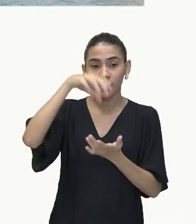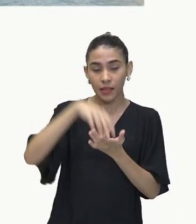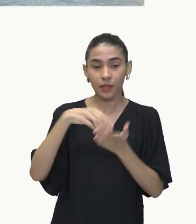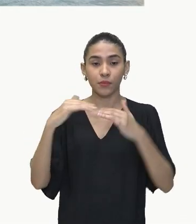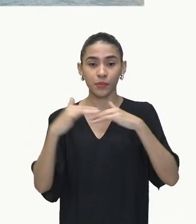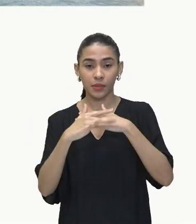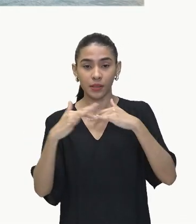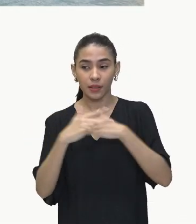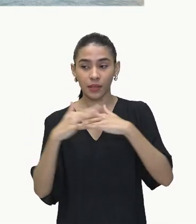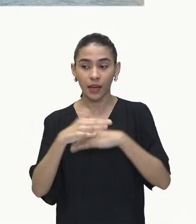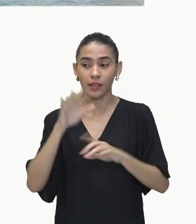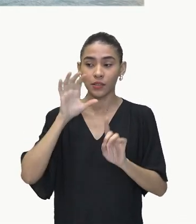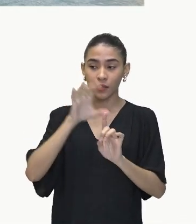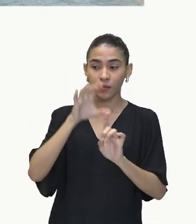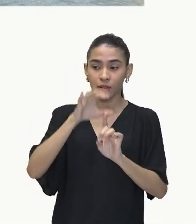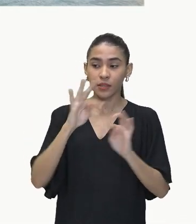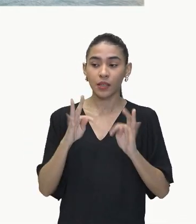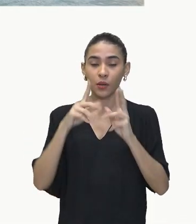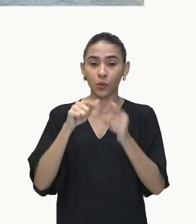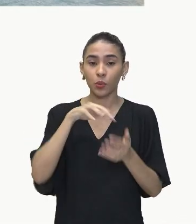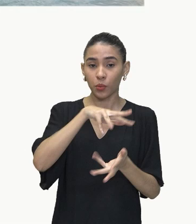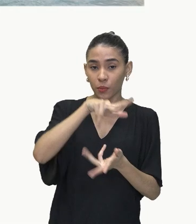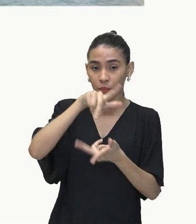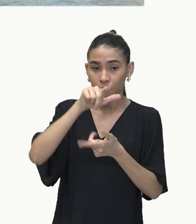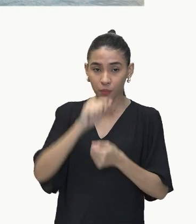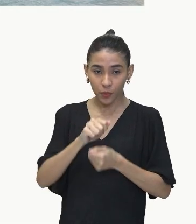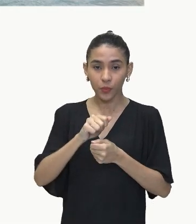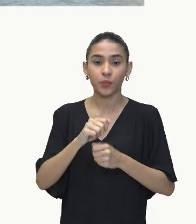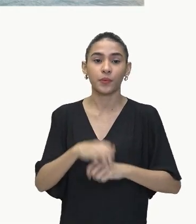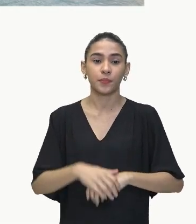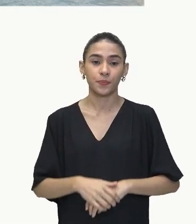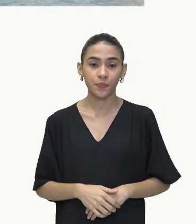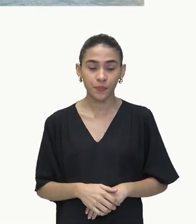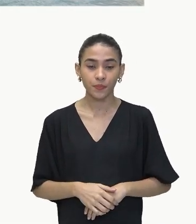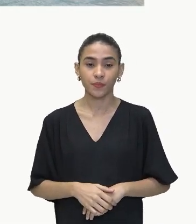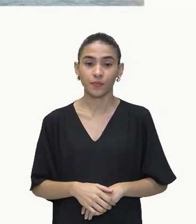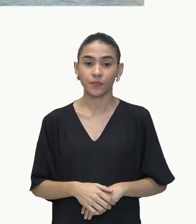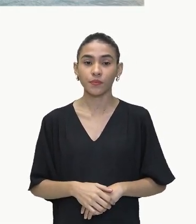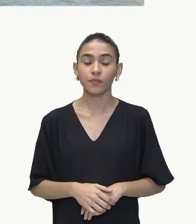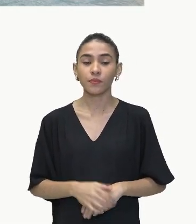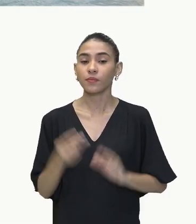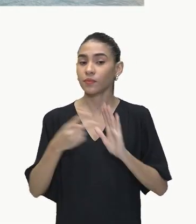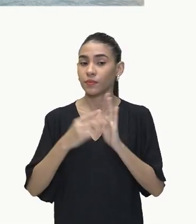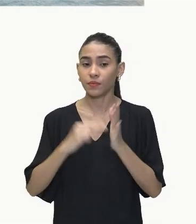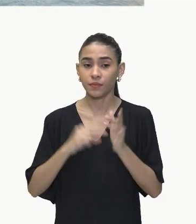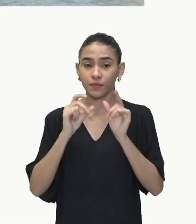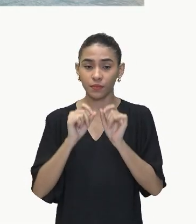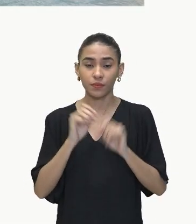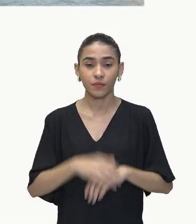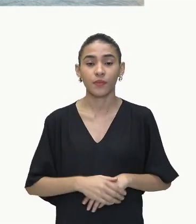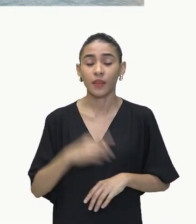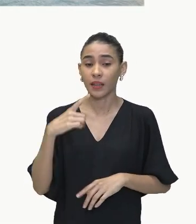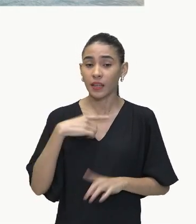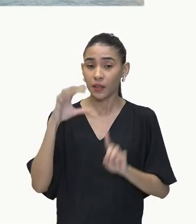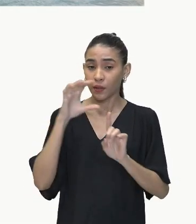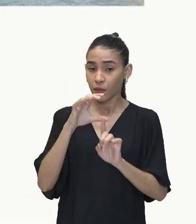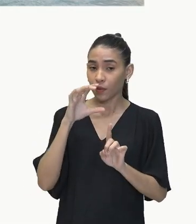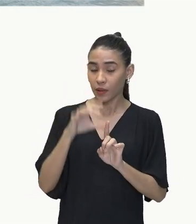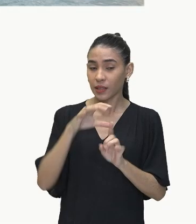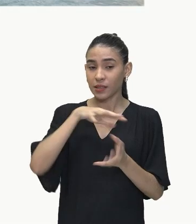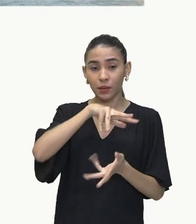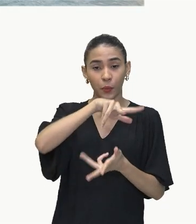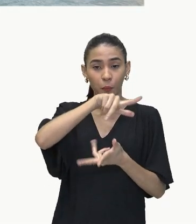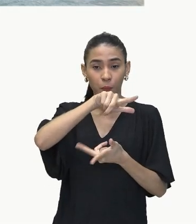urbanos que exercem influência significativa em escala global, ou seja, elas têm influência no